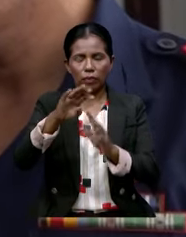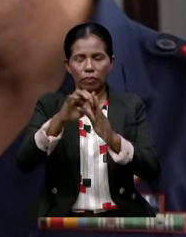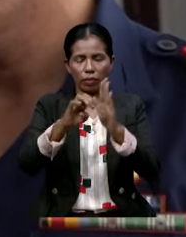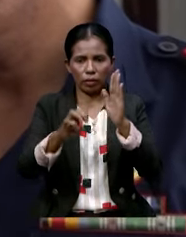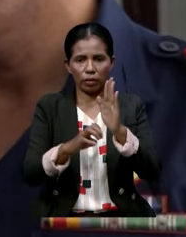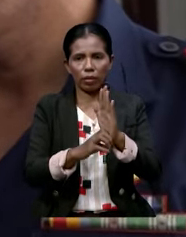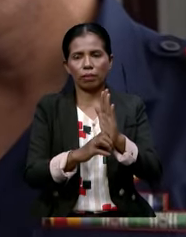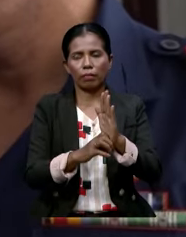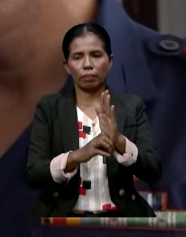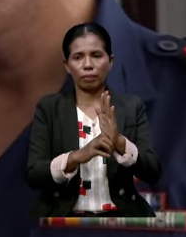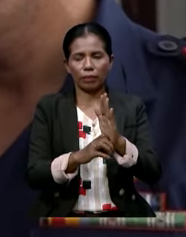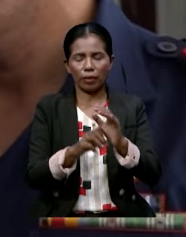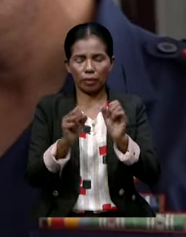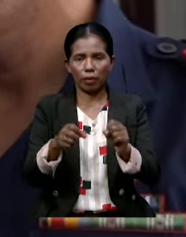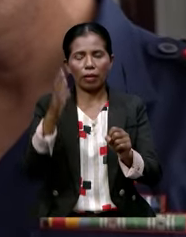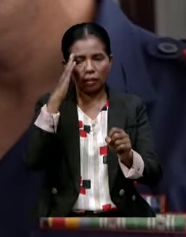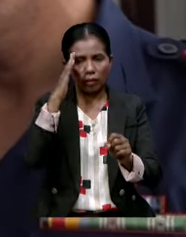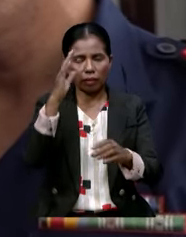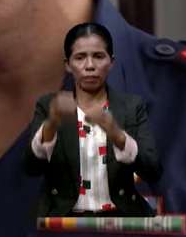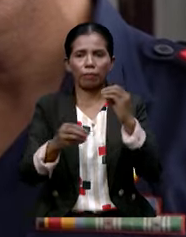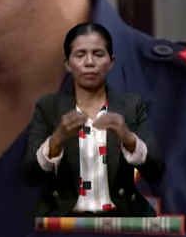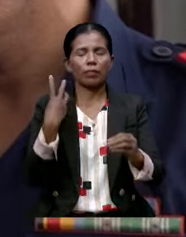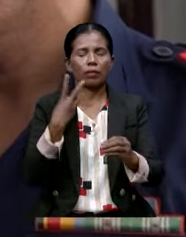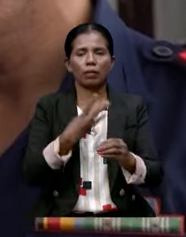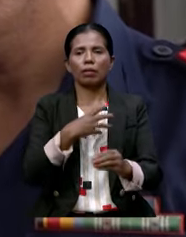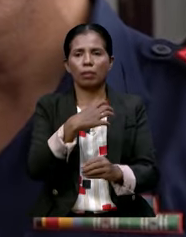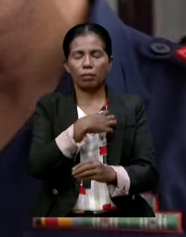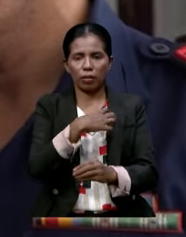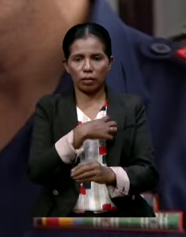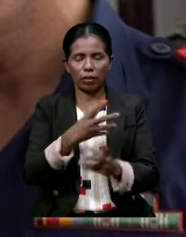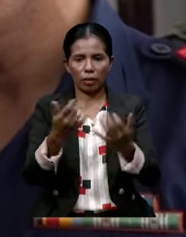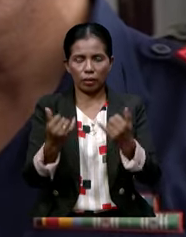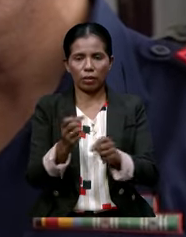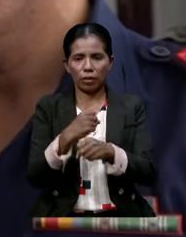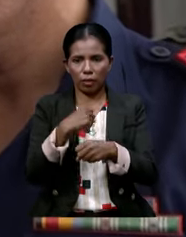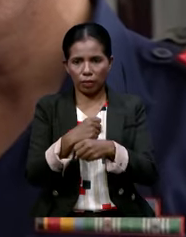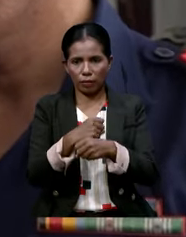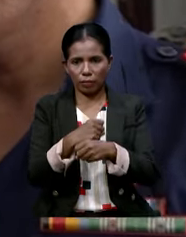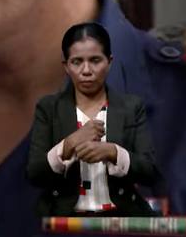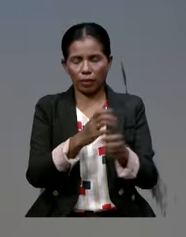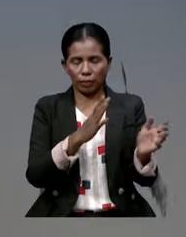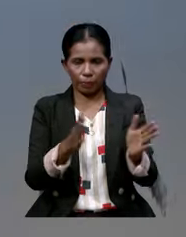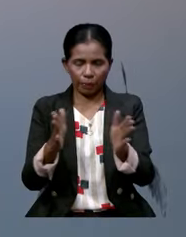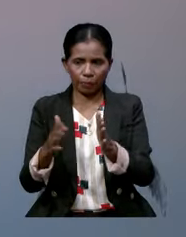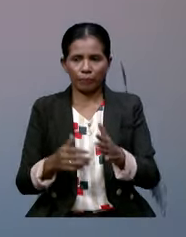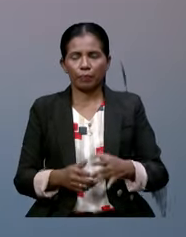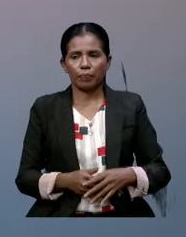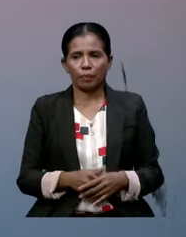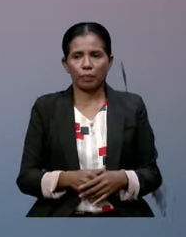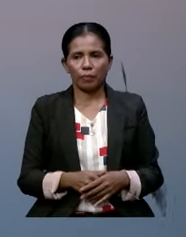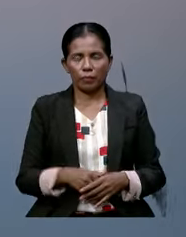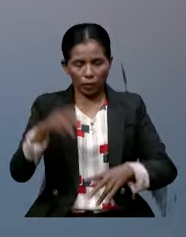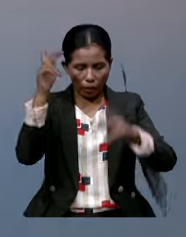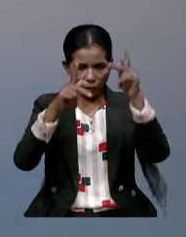Chefe-Estado-Major-Geral, para atuar na TNE. E tem polícia agora, se aloja o processo. Caso